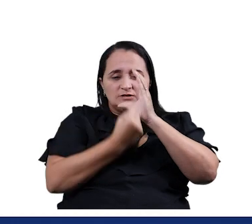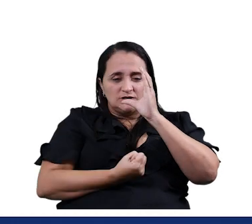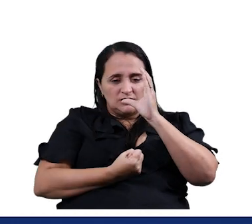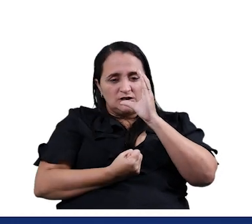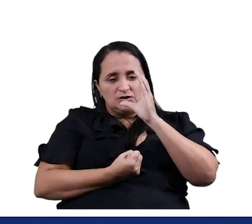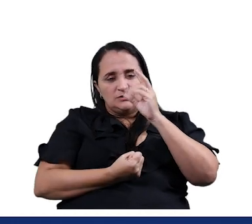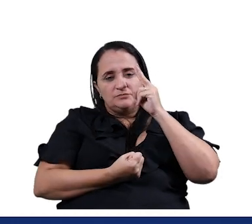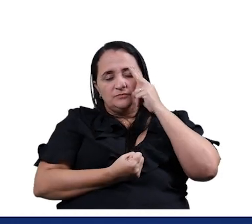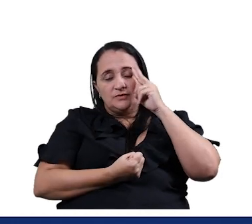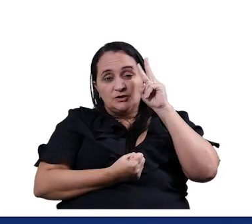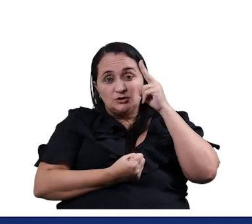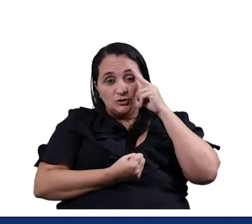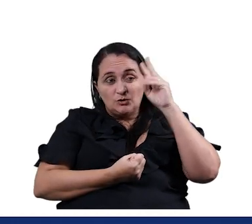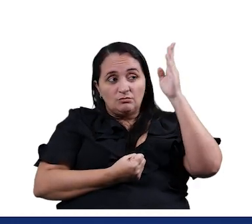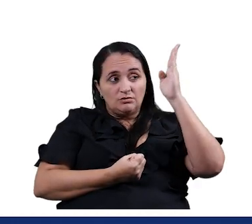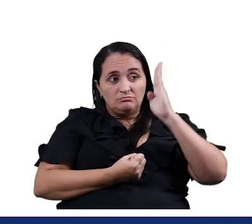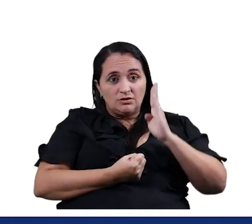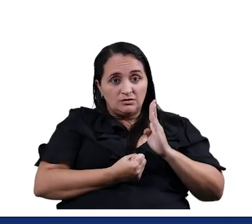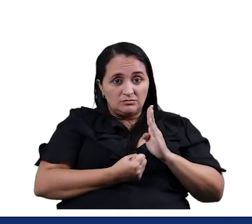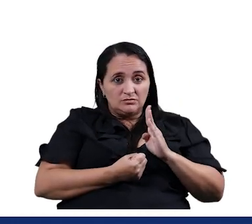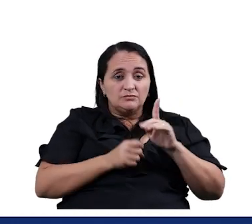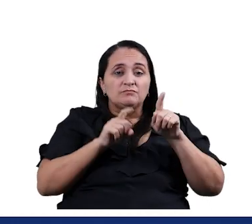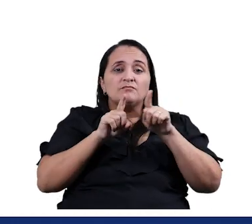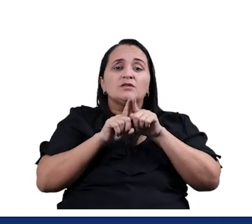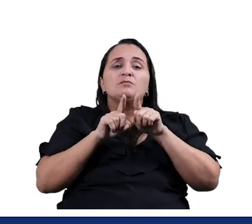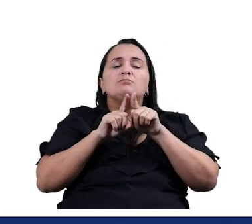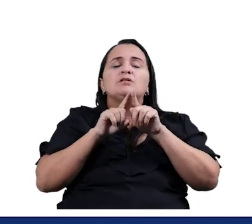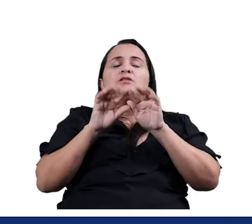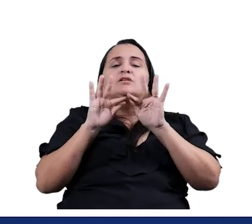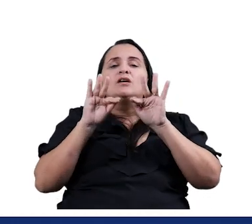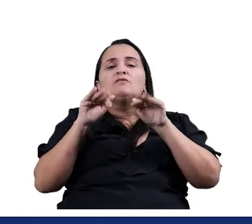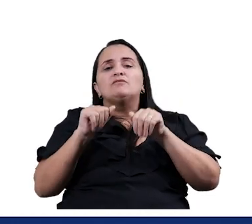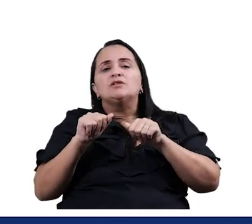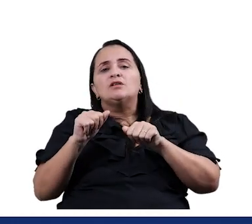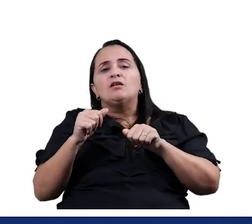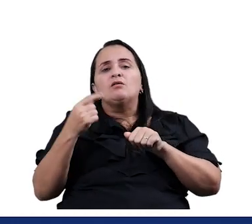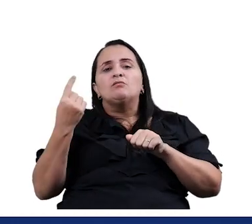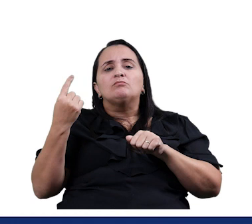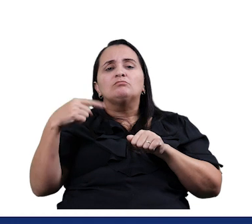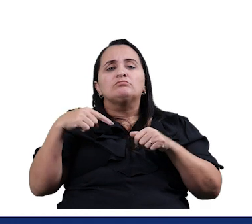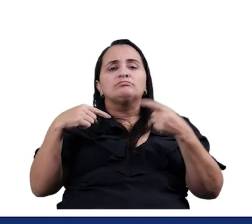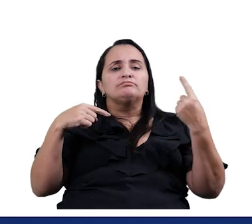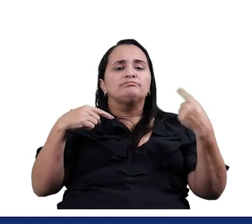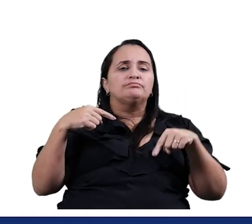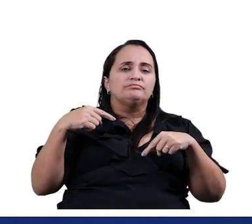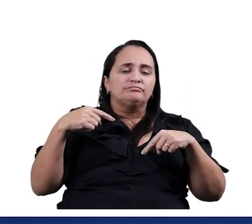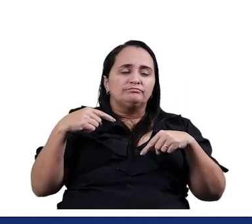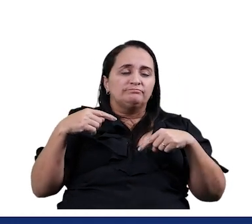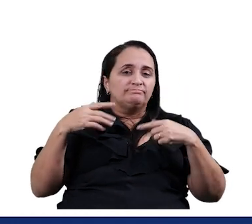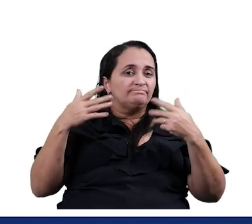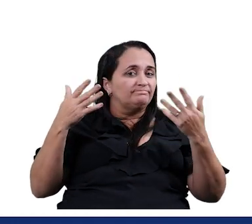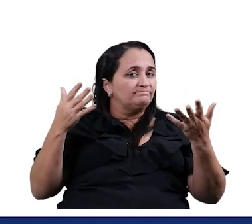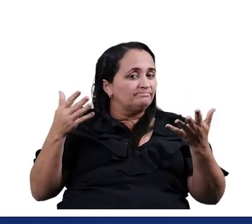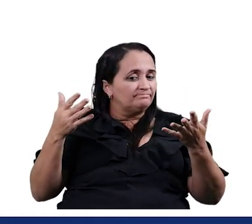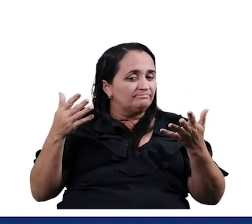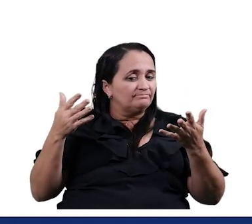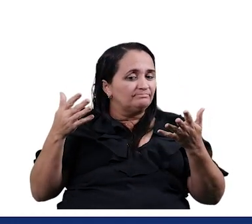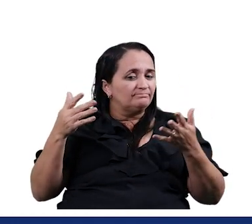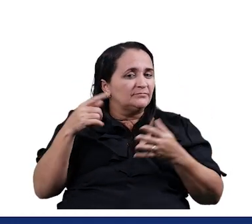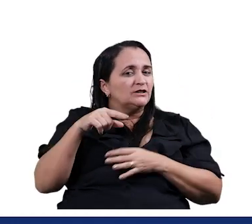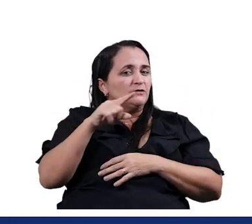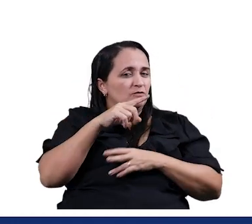a história do basquete no Brasil, a final de Brasil e Estados Unidos. Essa eu botei uma pegadinha,